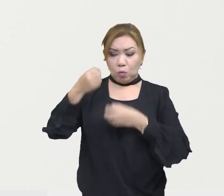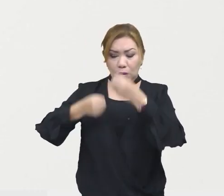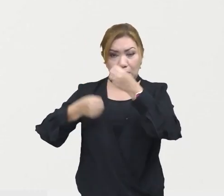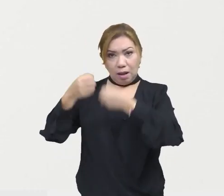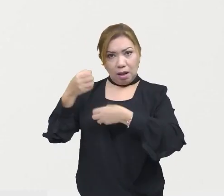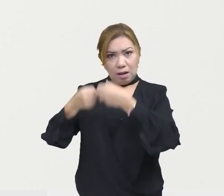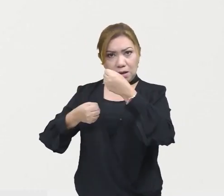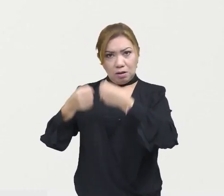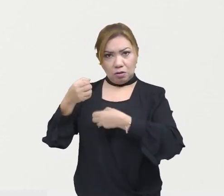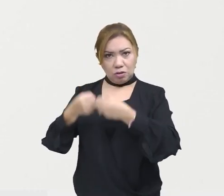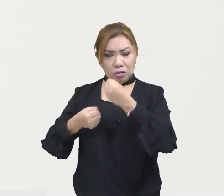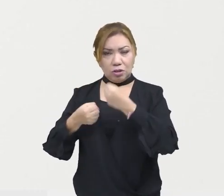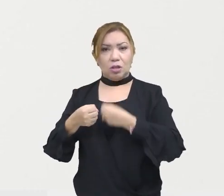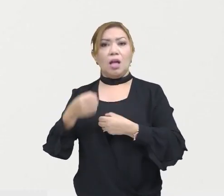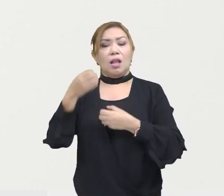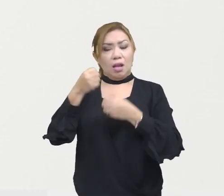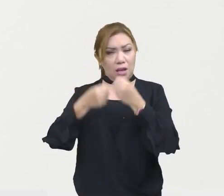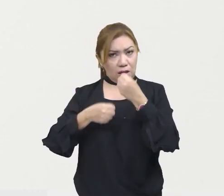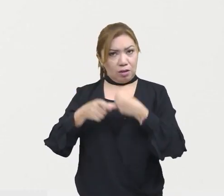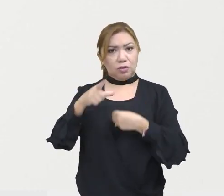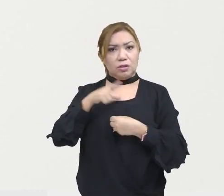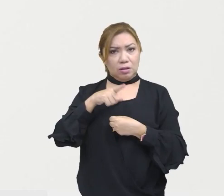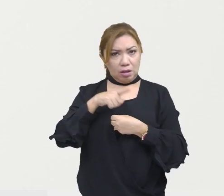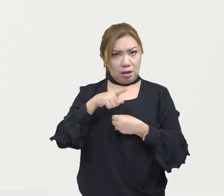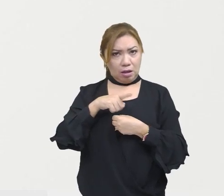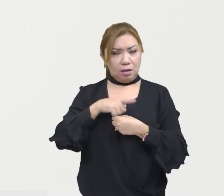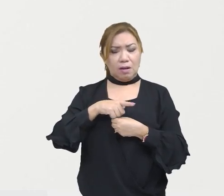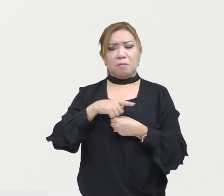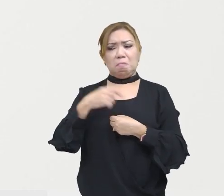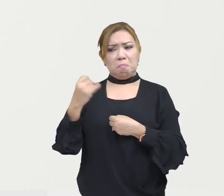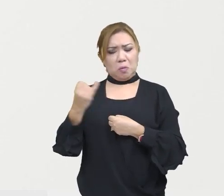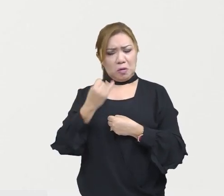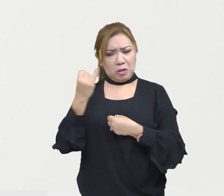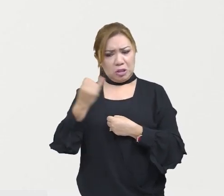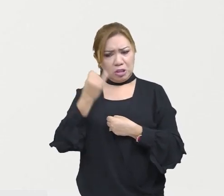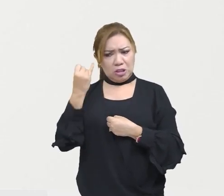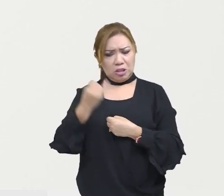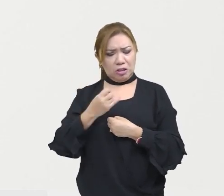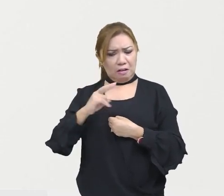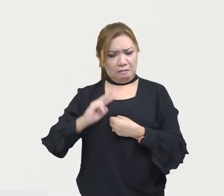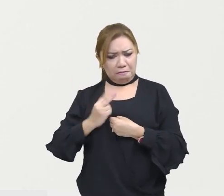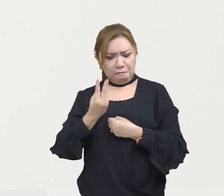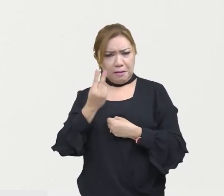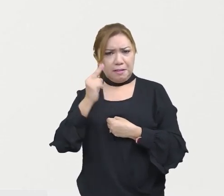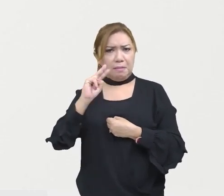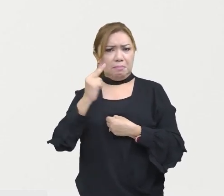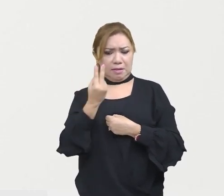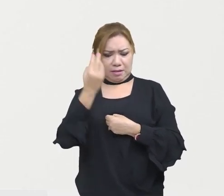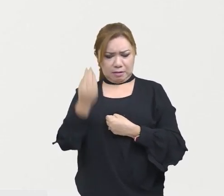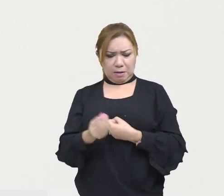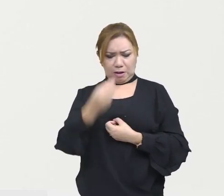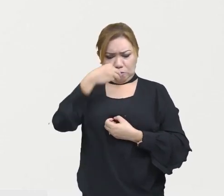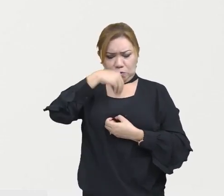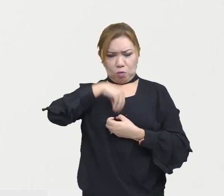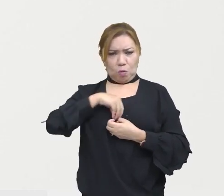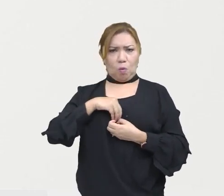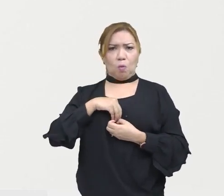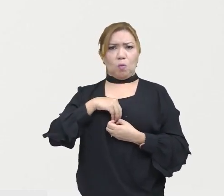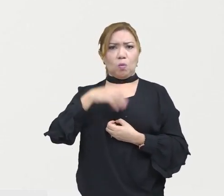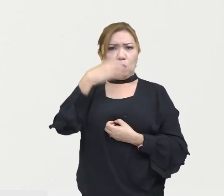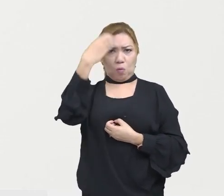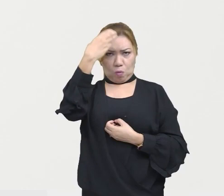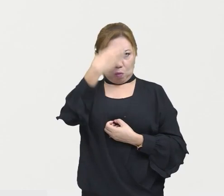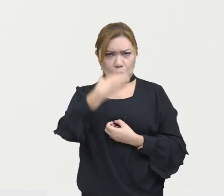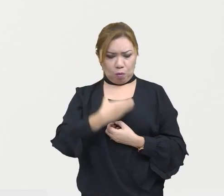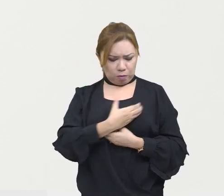desenvolver. O leite possui lactose, proteína, cálcio e fósforo. Então, o leite